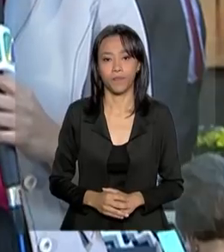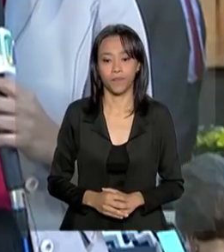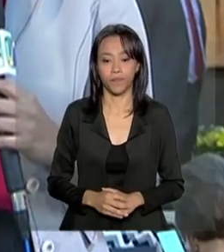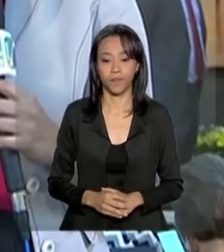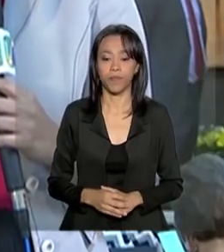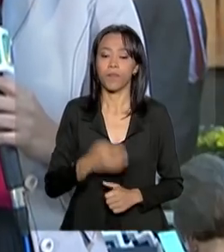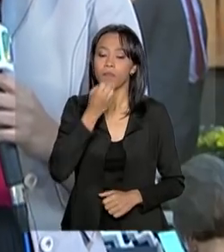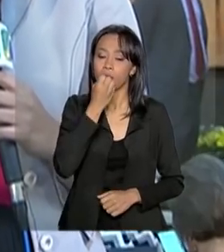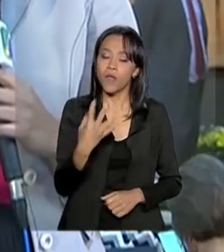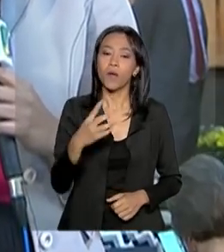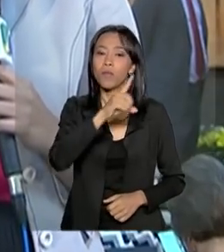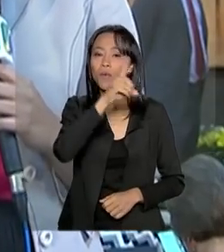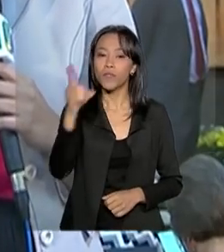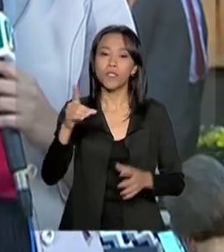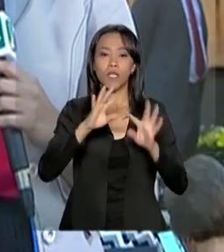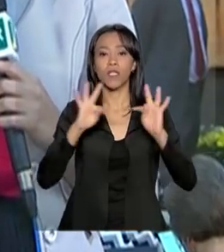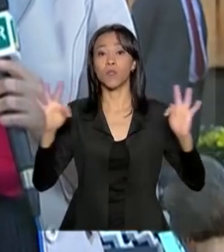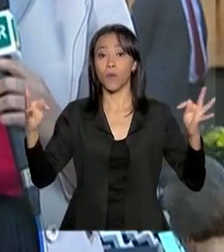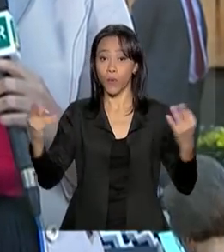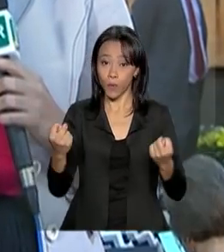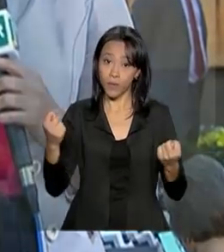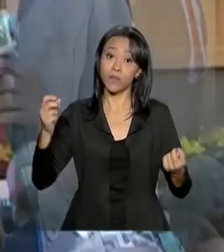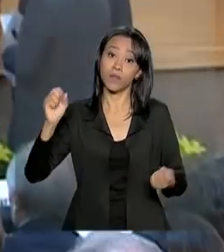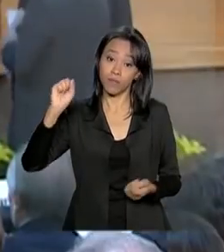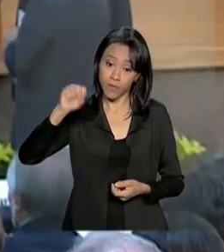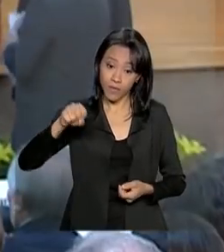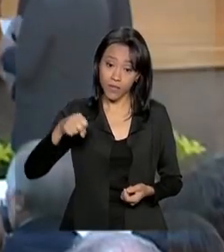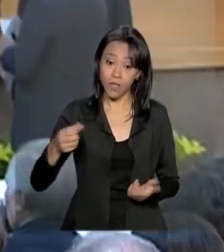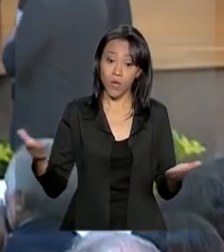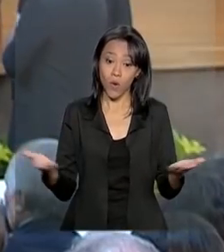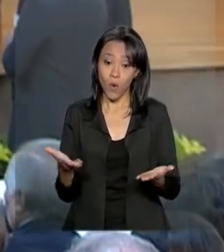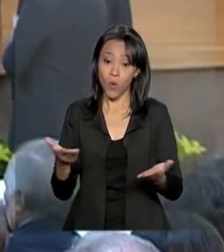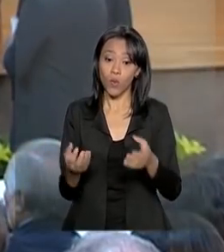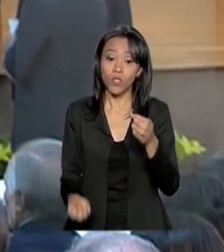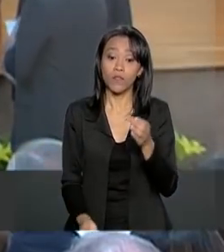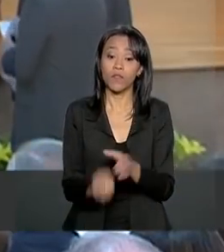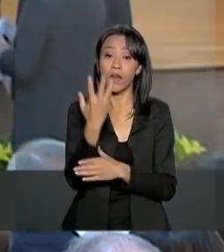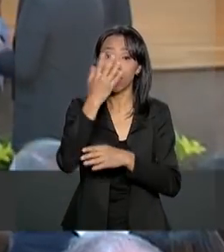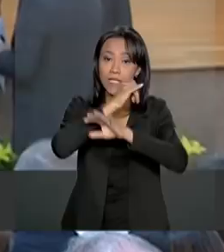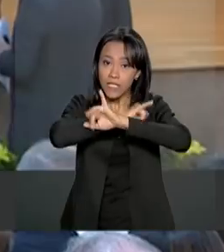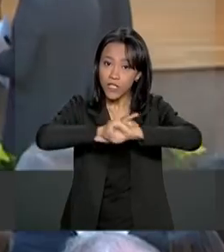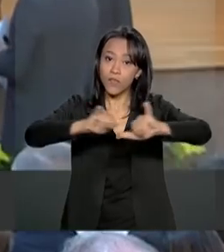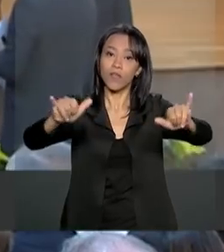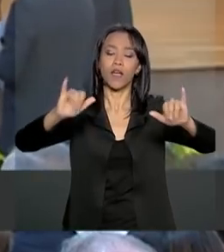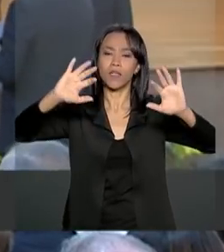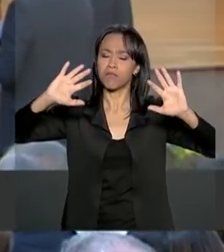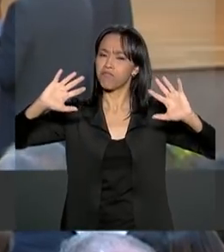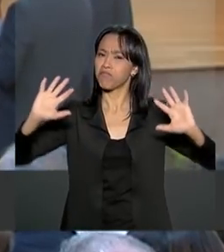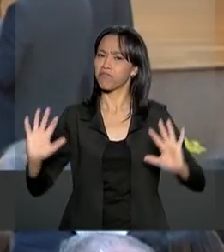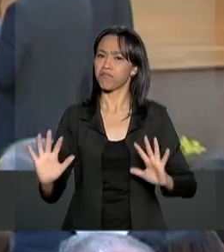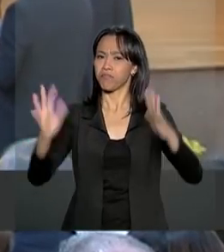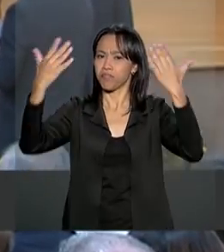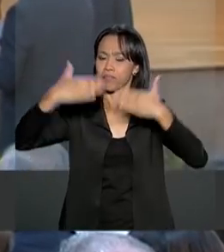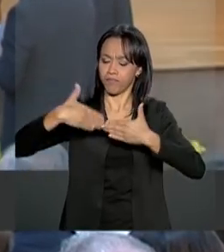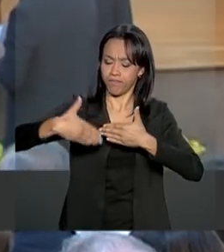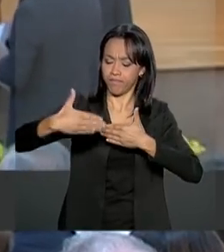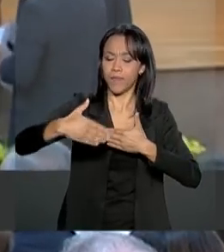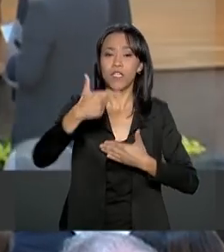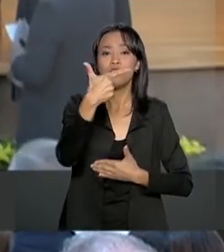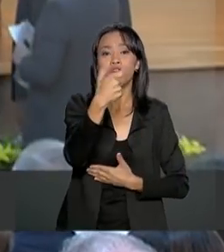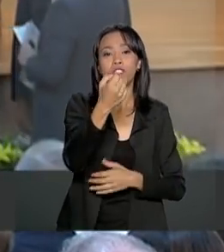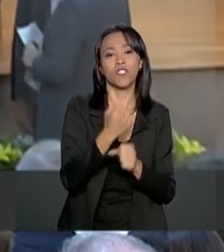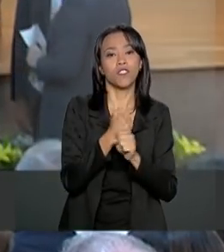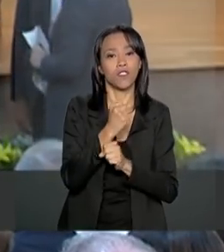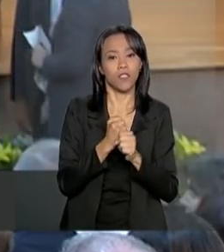Bom dia, Luciana. Bom dia a todas. É isso mesmo. Hoje é o lançamento aí, oficial das comemorações dos 20 anos da